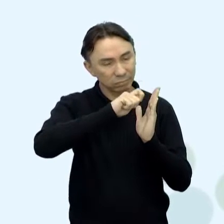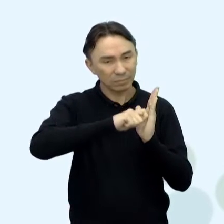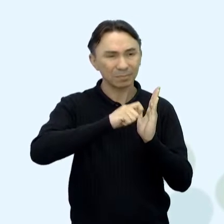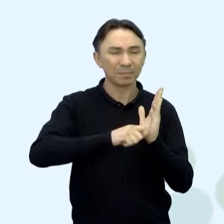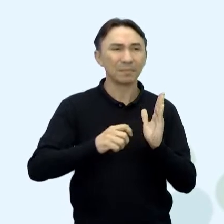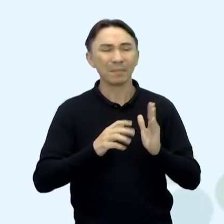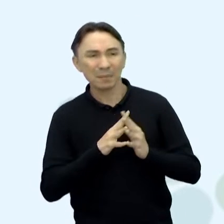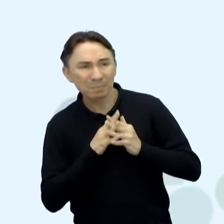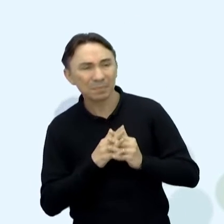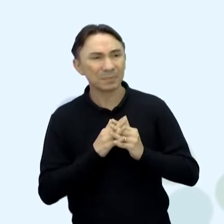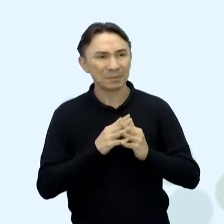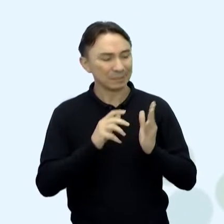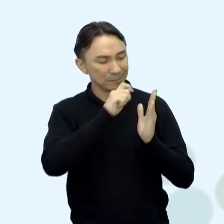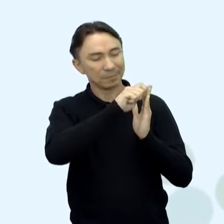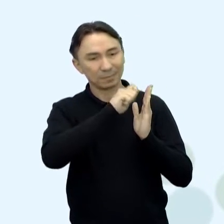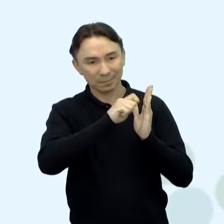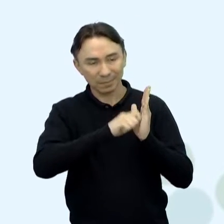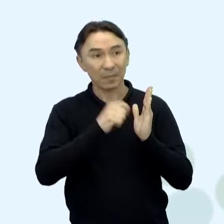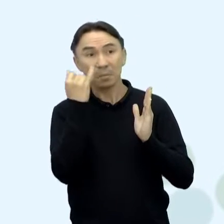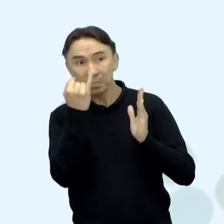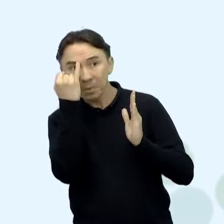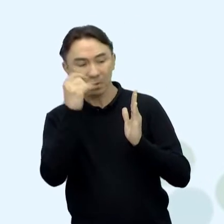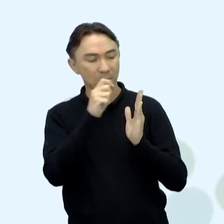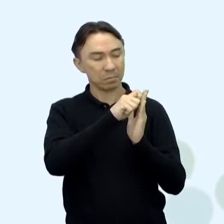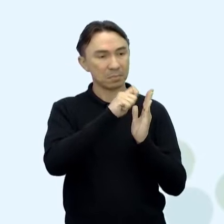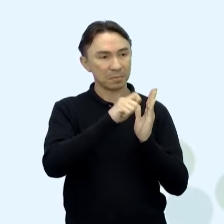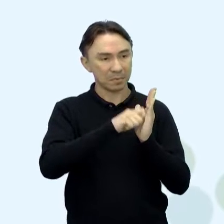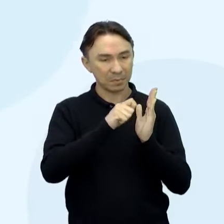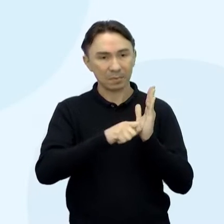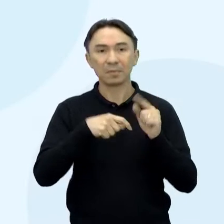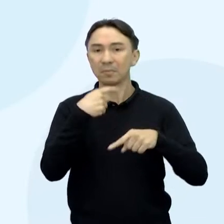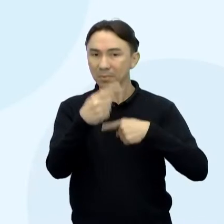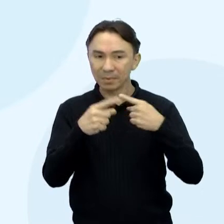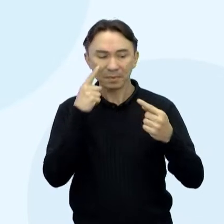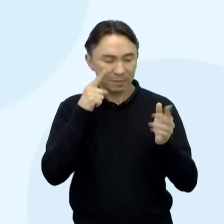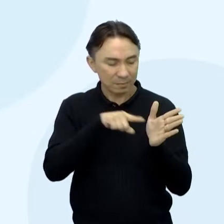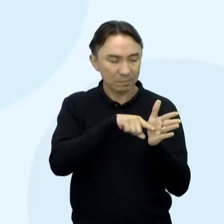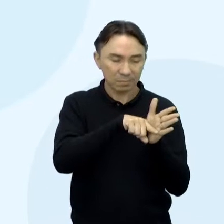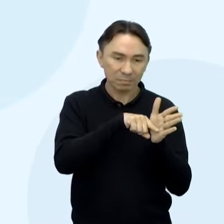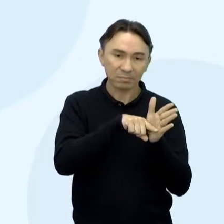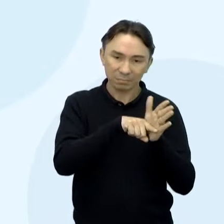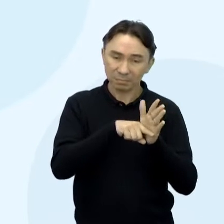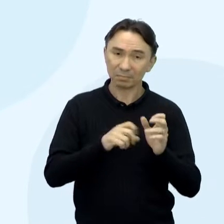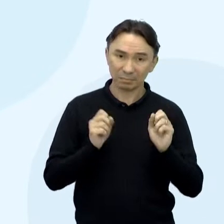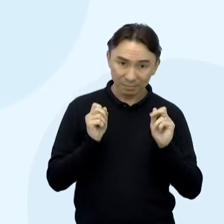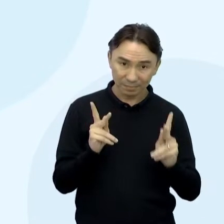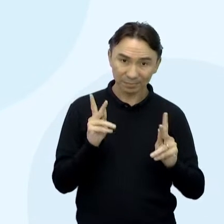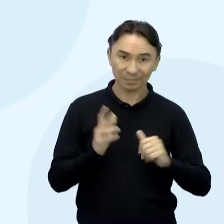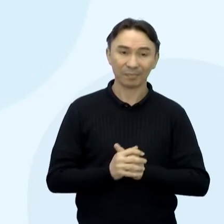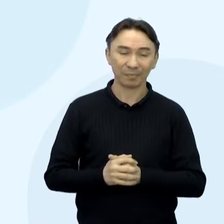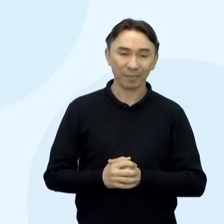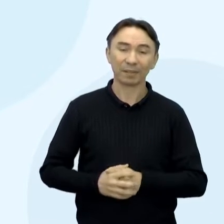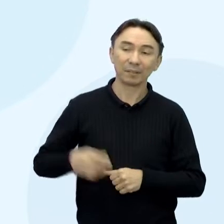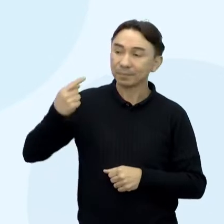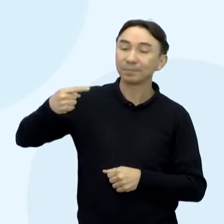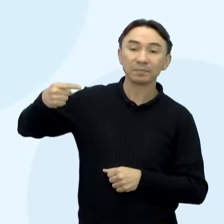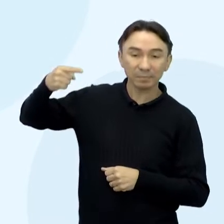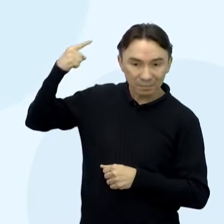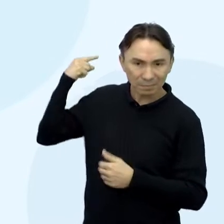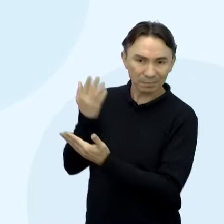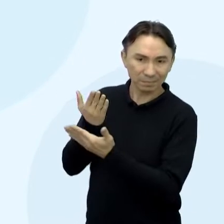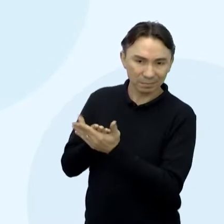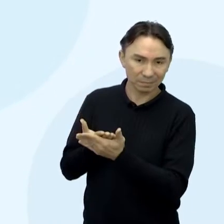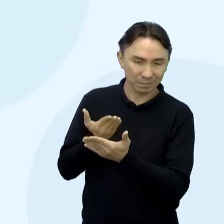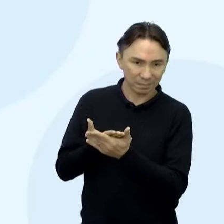de interessante, para consultar posteriormente. Né? E o que a gente viu na aula